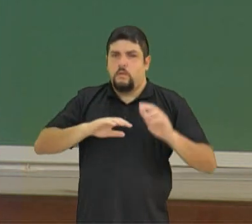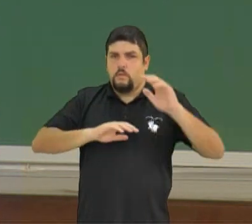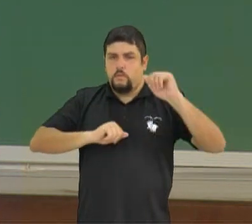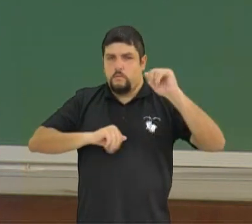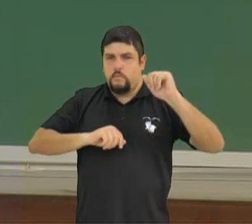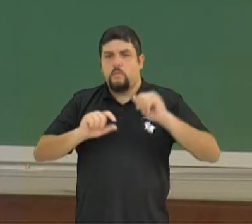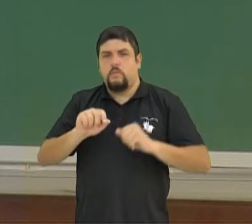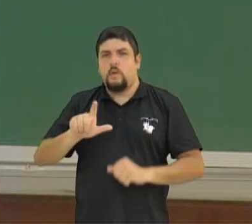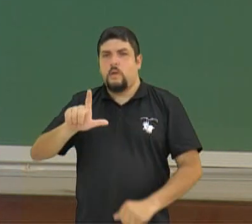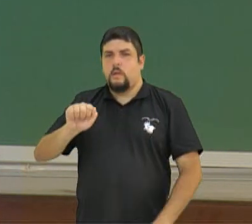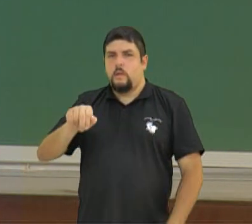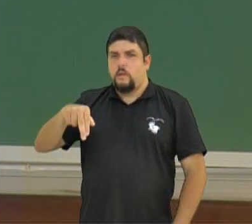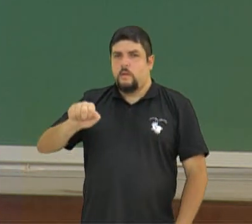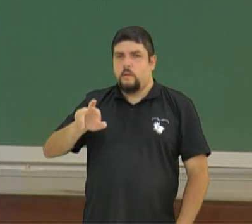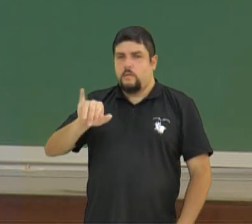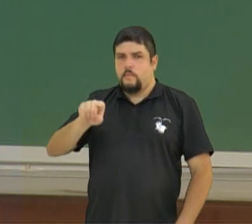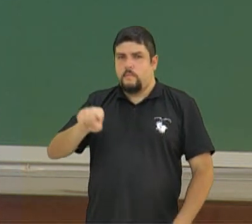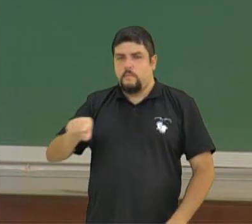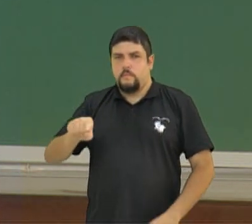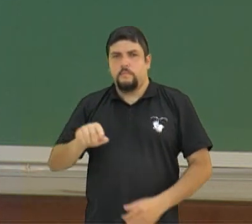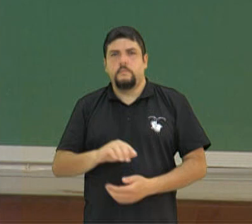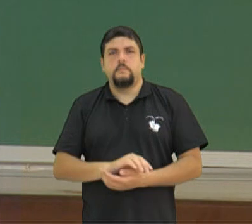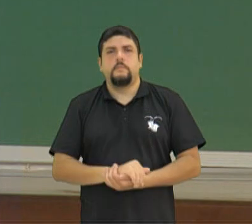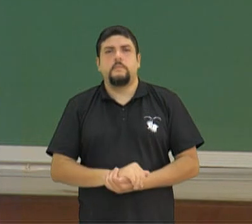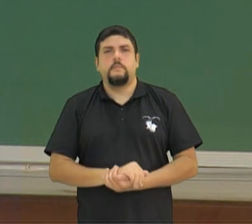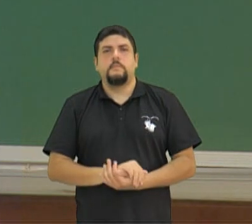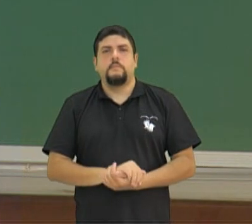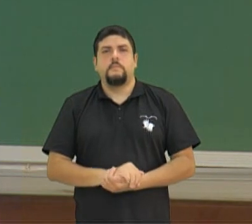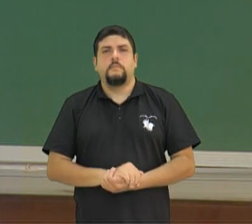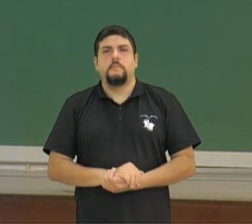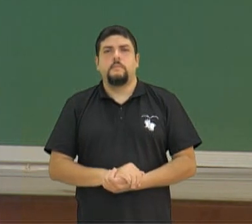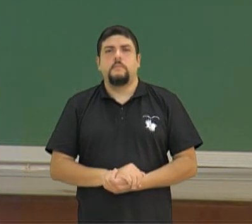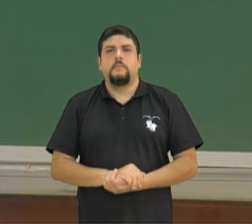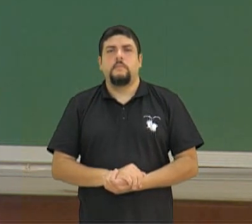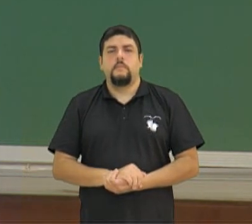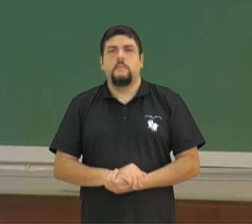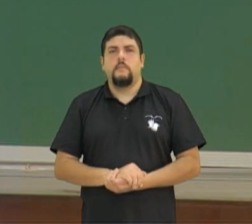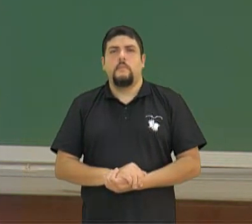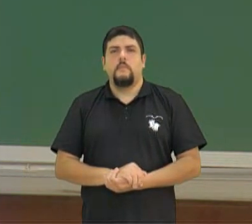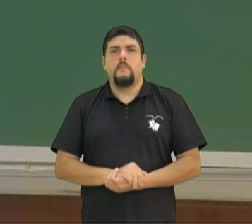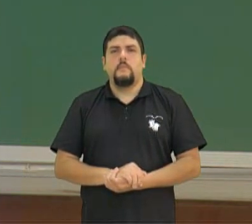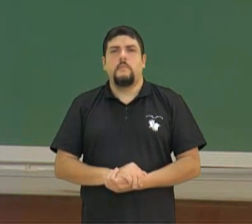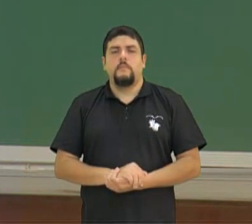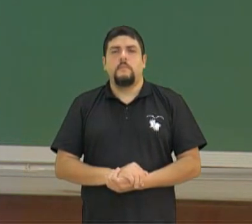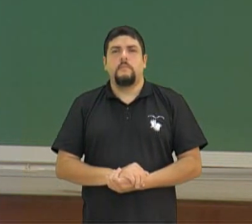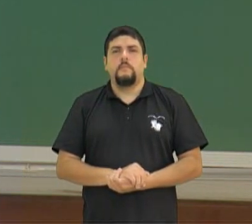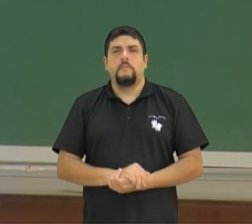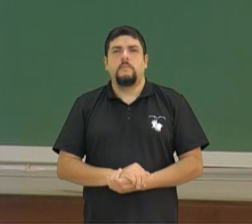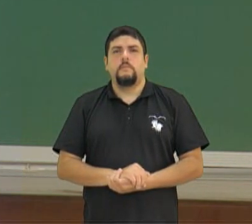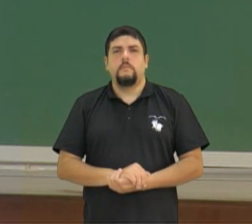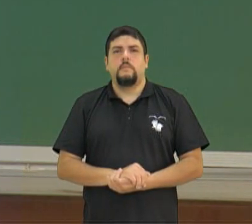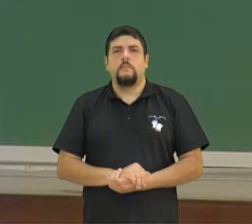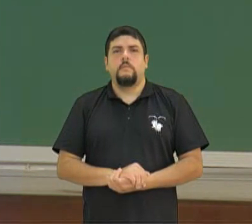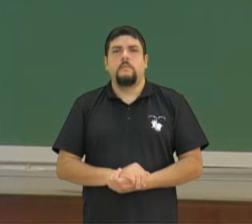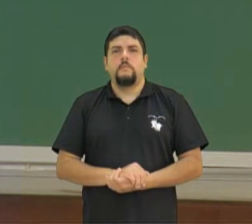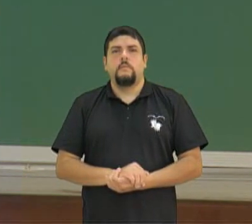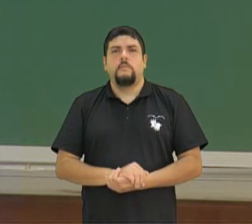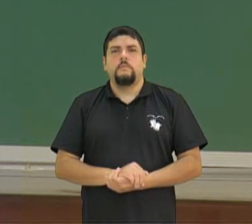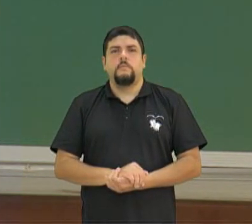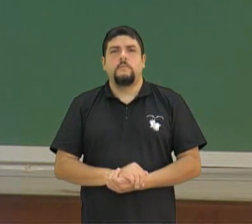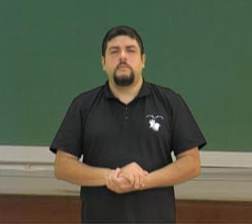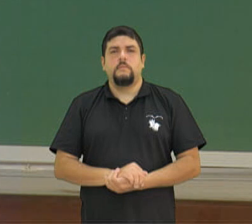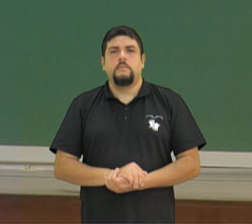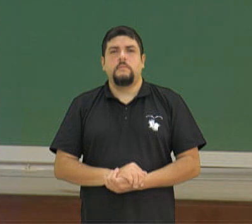feminina. La oreja, la boca, os lábios. Bien? E aí passamos para as outras